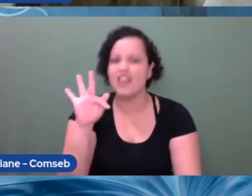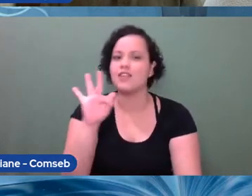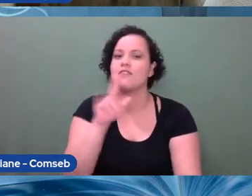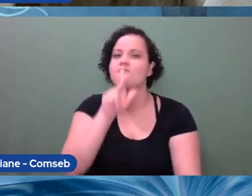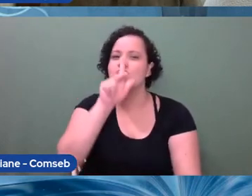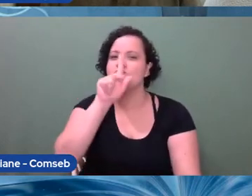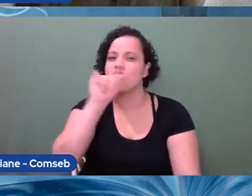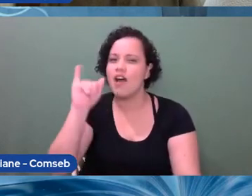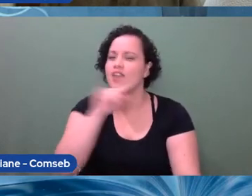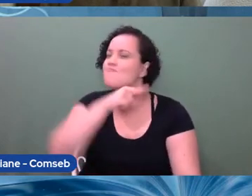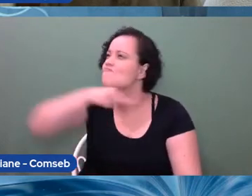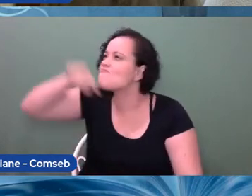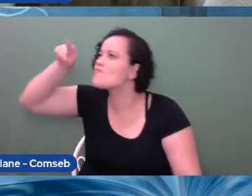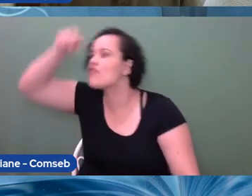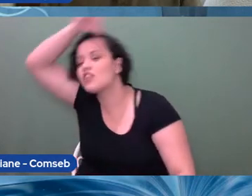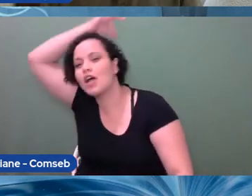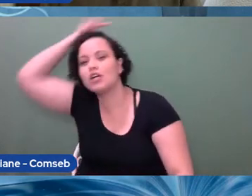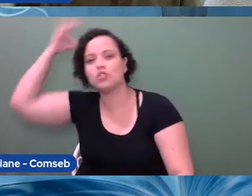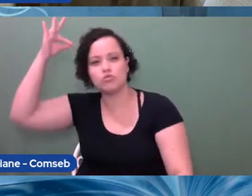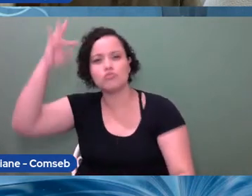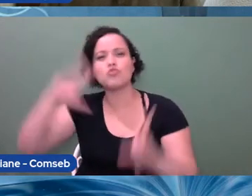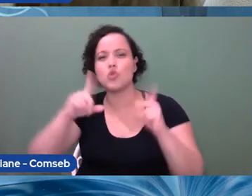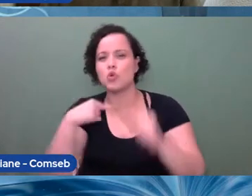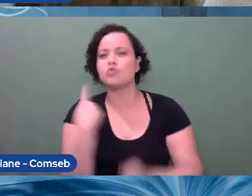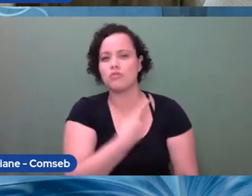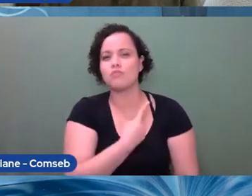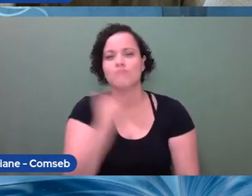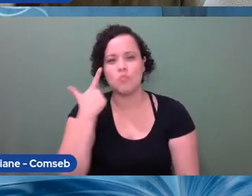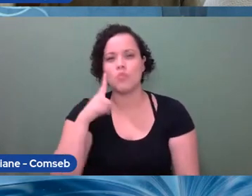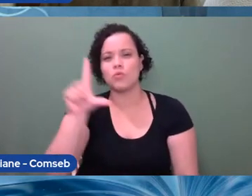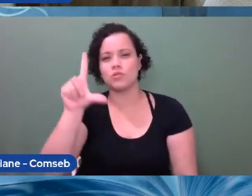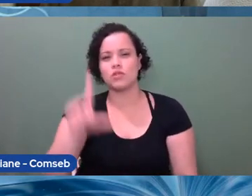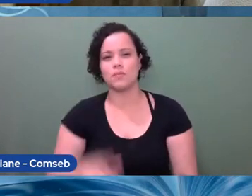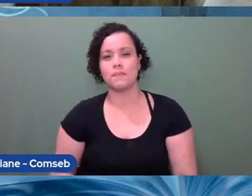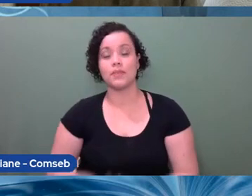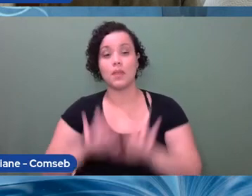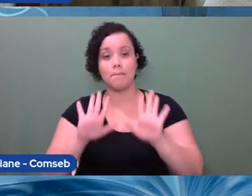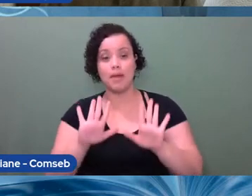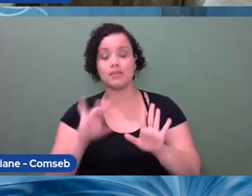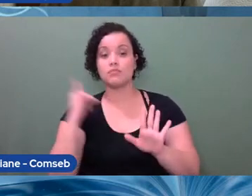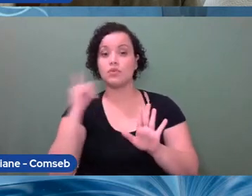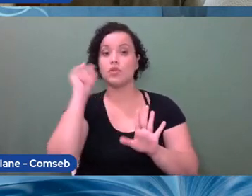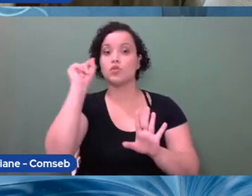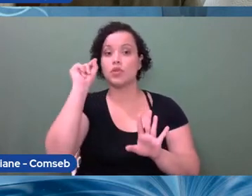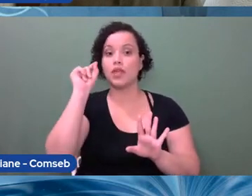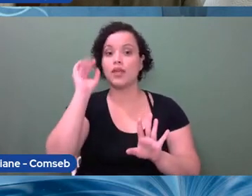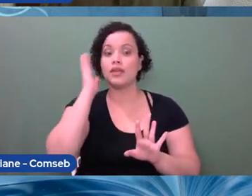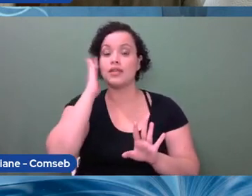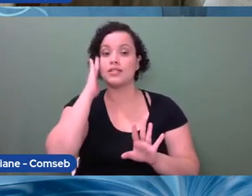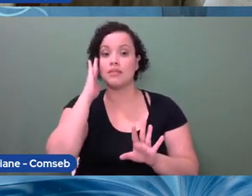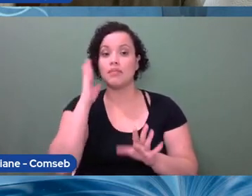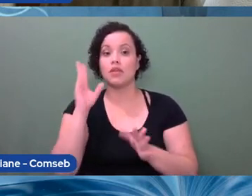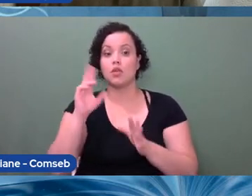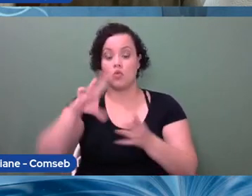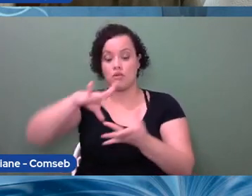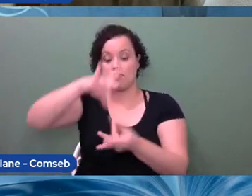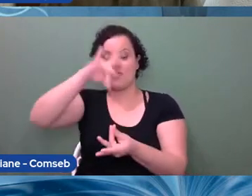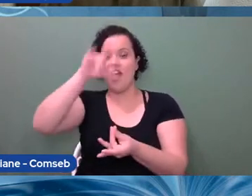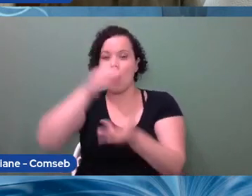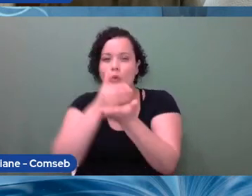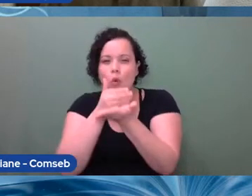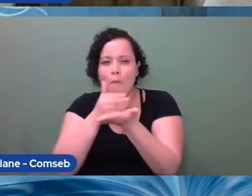o entendimento que o Espírito ele é o princípio inteligente do universo. E a partir